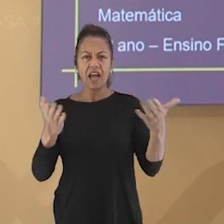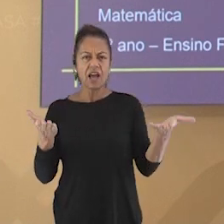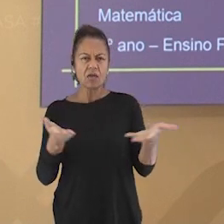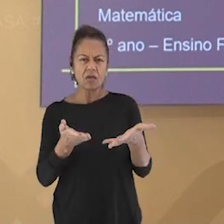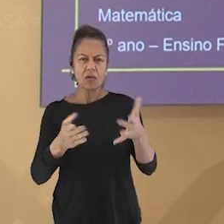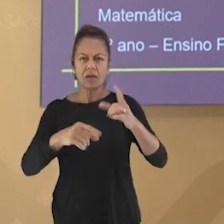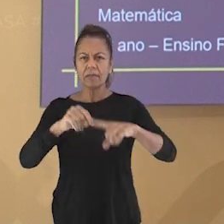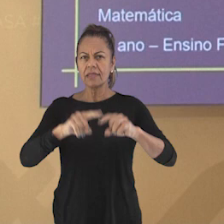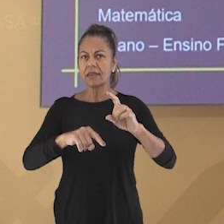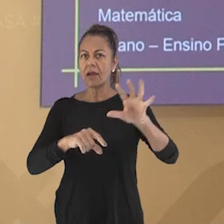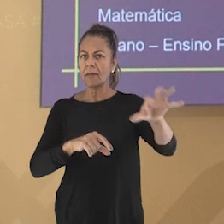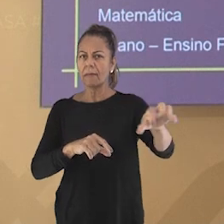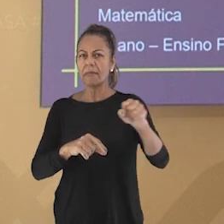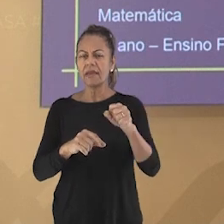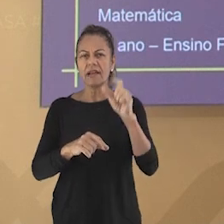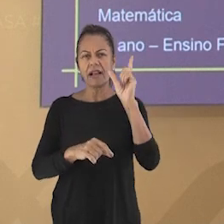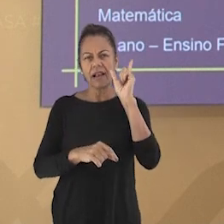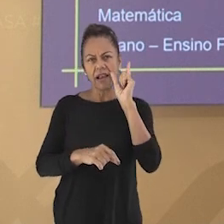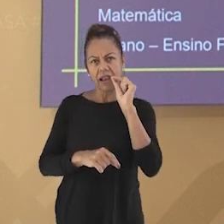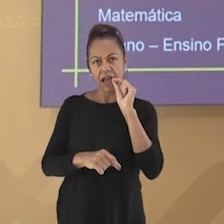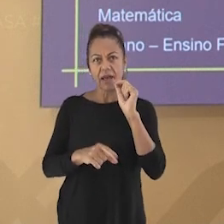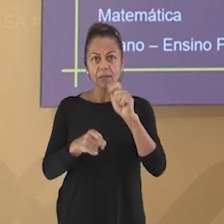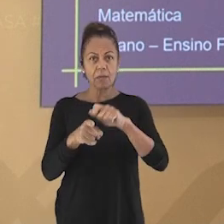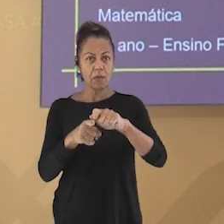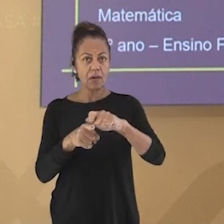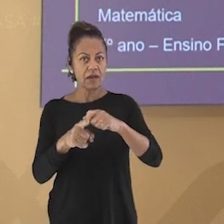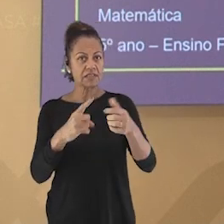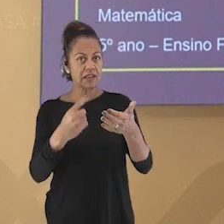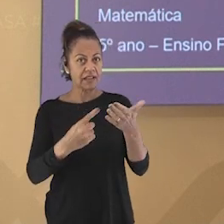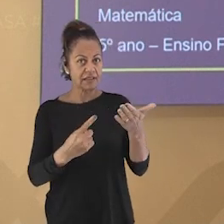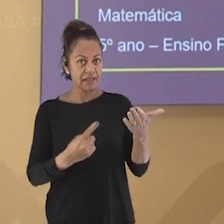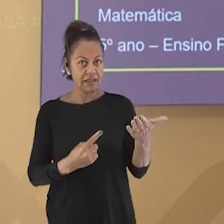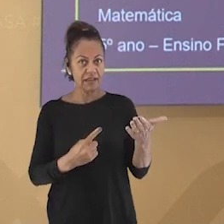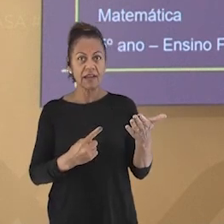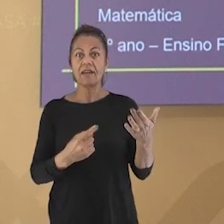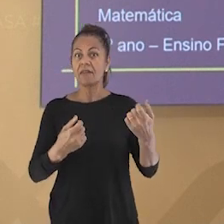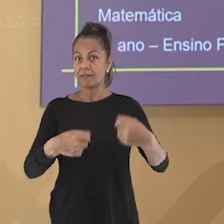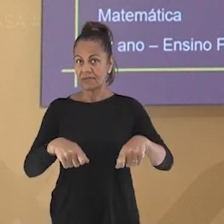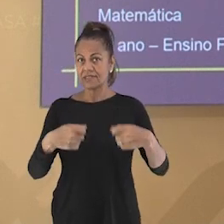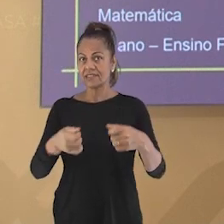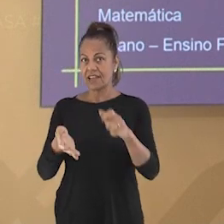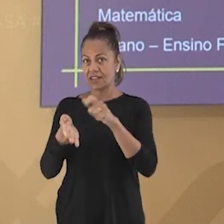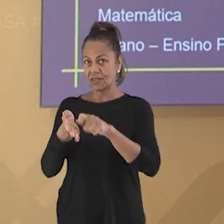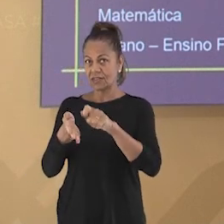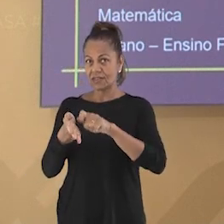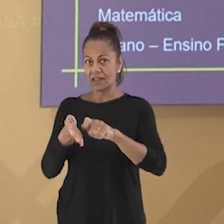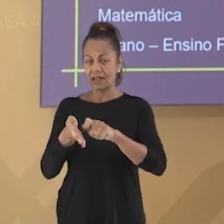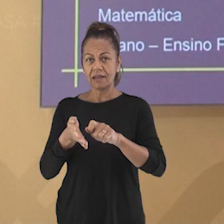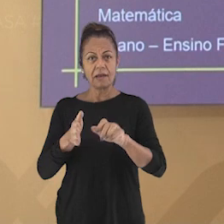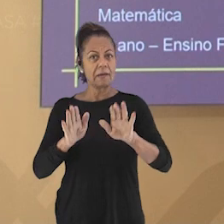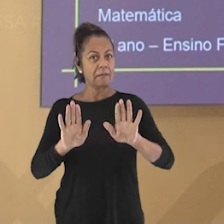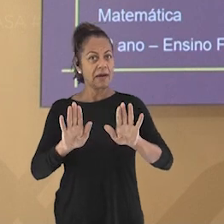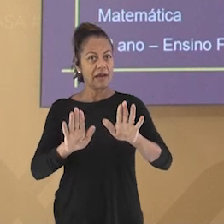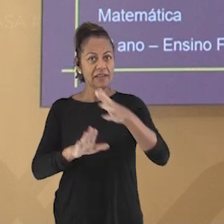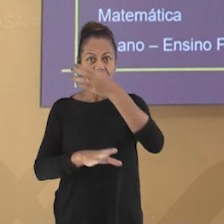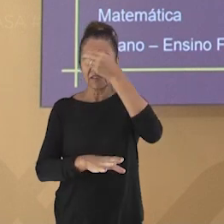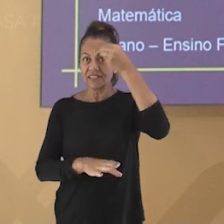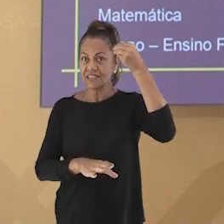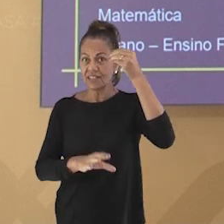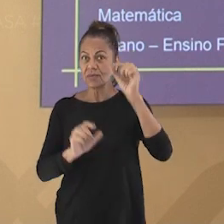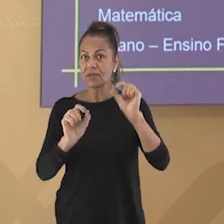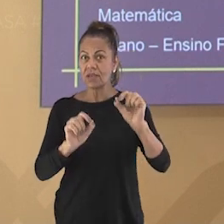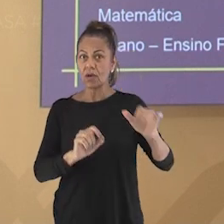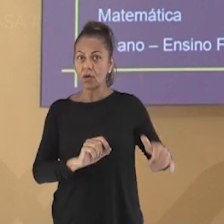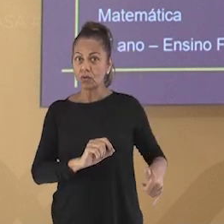caneta, caderno e tudo que você vai precisar para anotar algumas coisas. Ah, não se esqueça do celular para registrar a sua